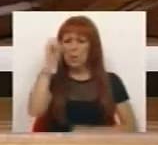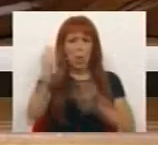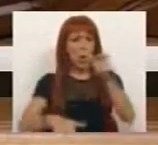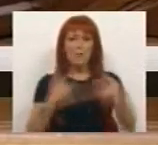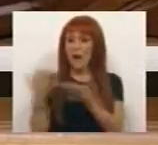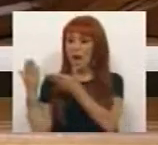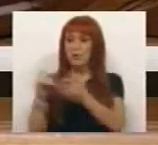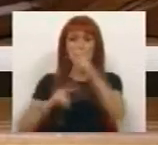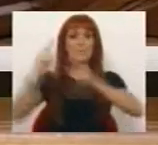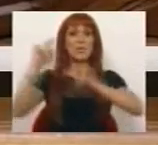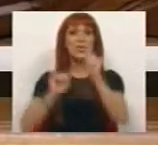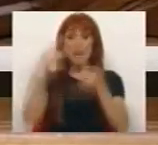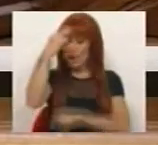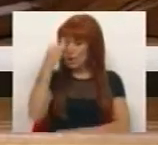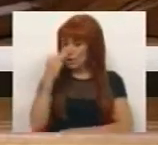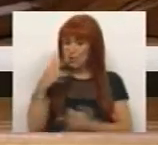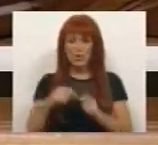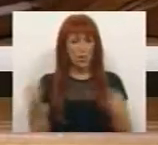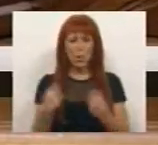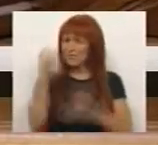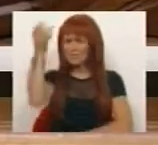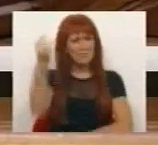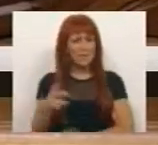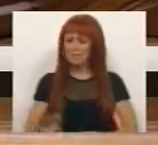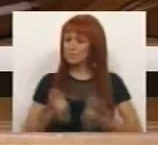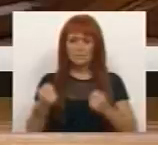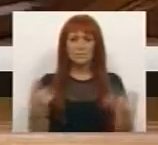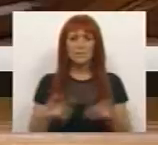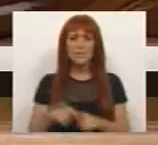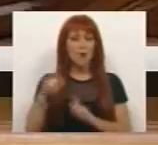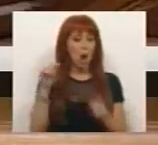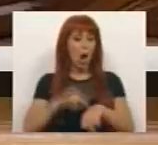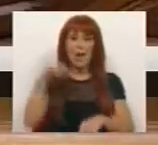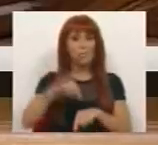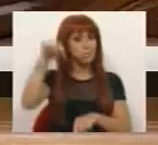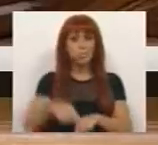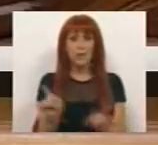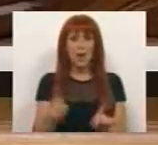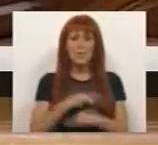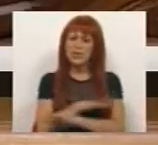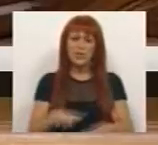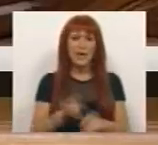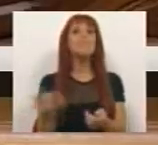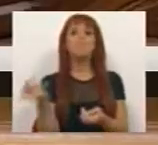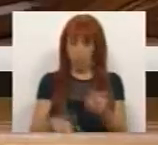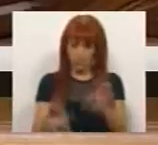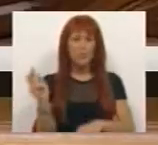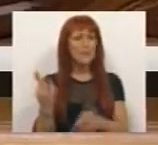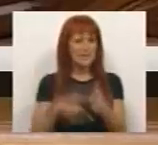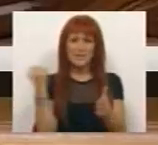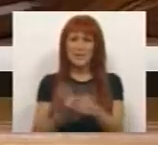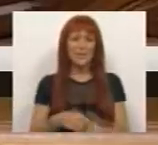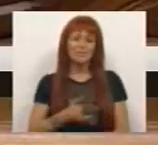homens que ajudam a construir a nossa história conseguem vencer, não tem hora marcada. Mas chega sempre,